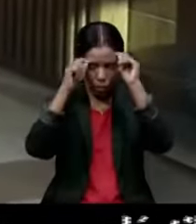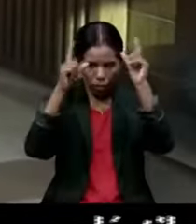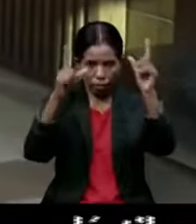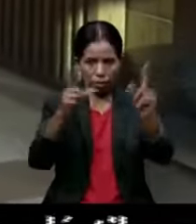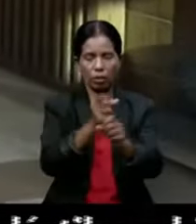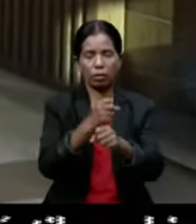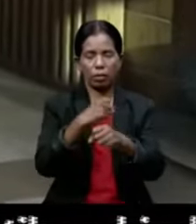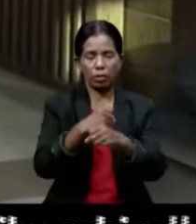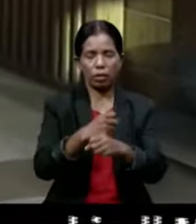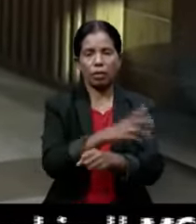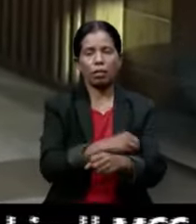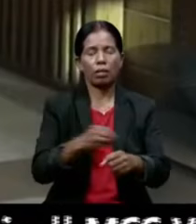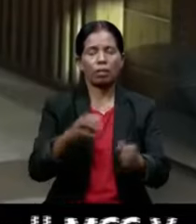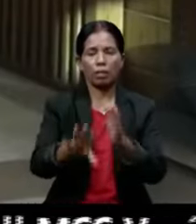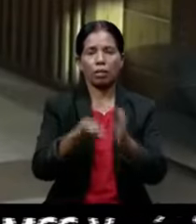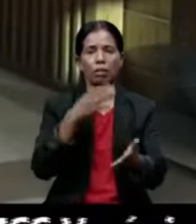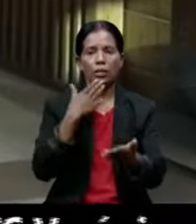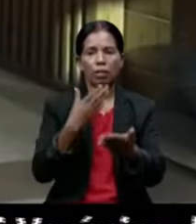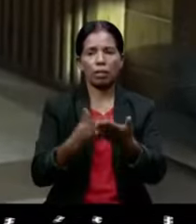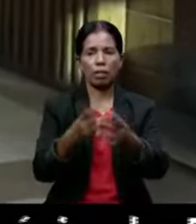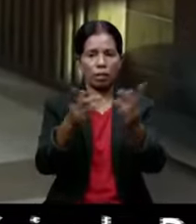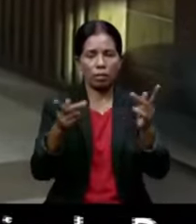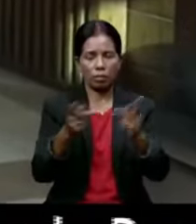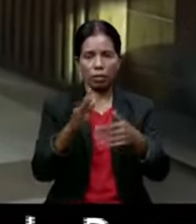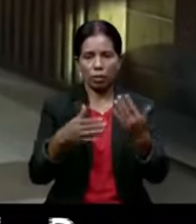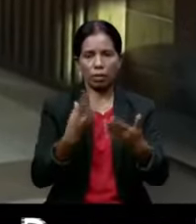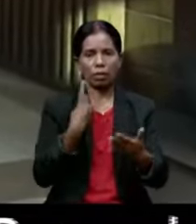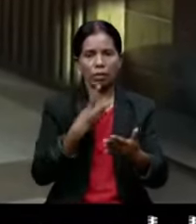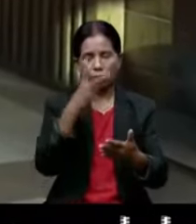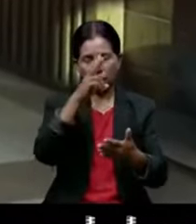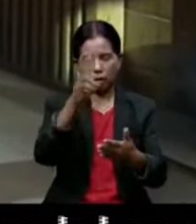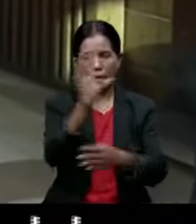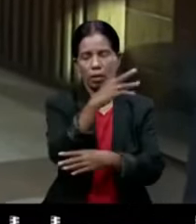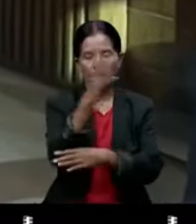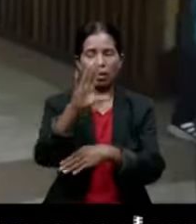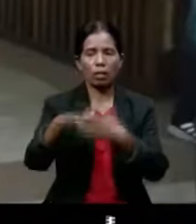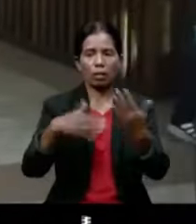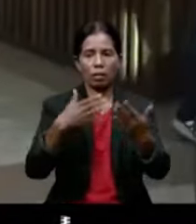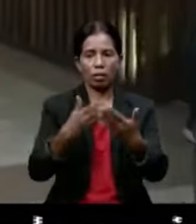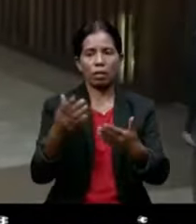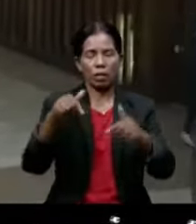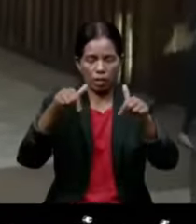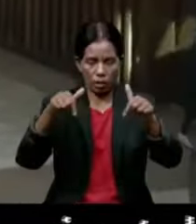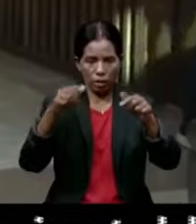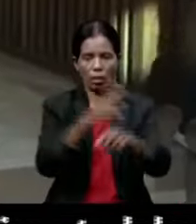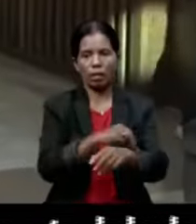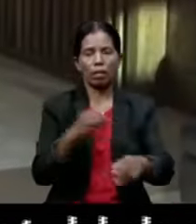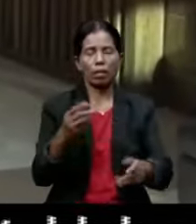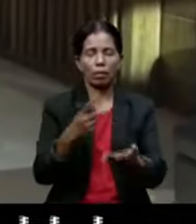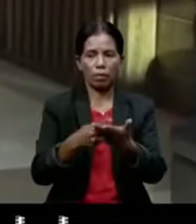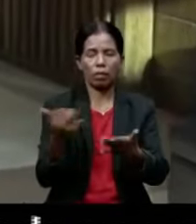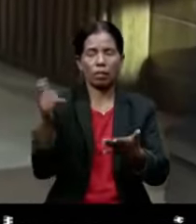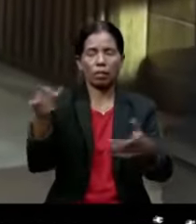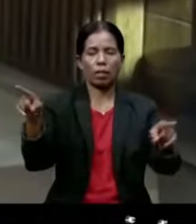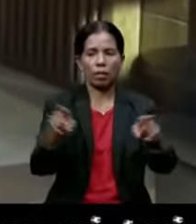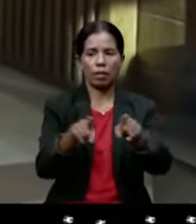tu criar crédito no retom benefício para ir a fatin local. A minha bela área ilara no mangrove barak e a nei, no projeto